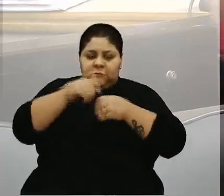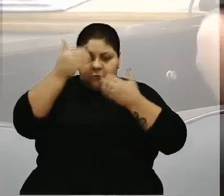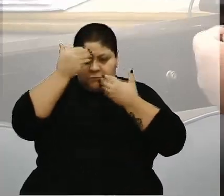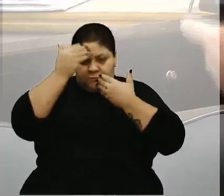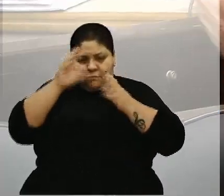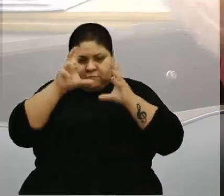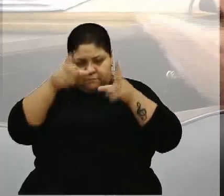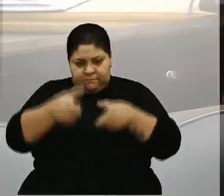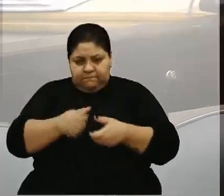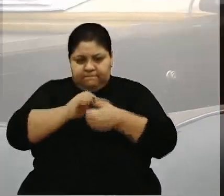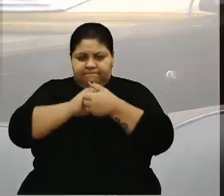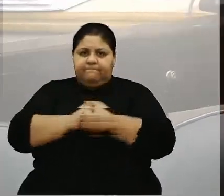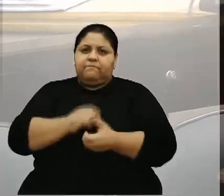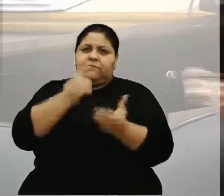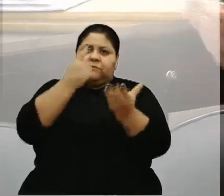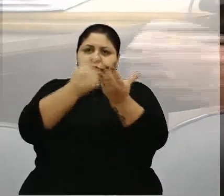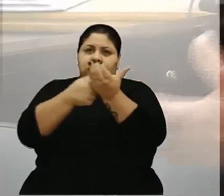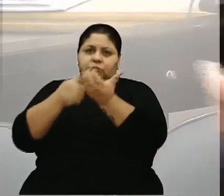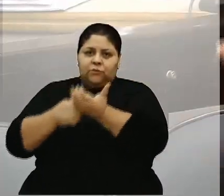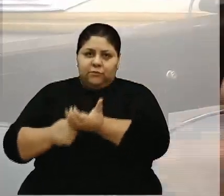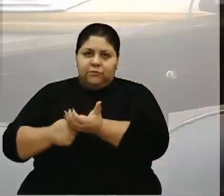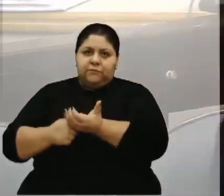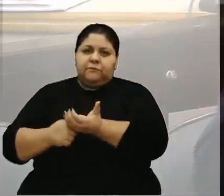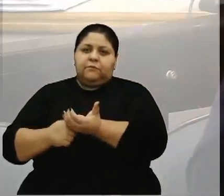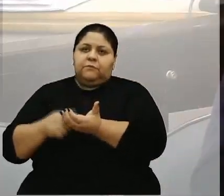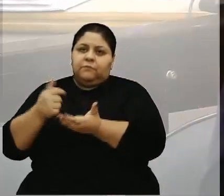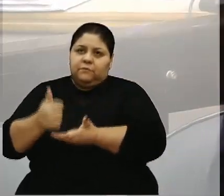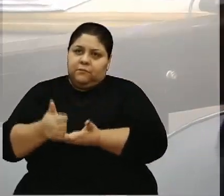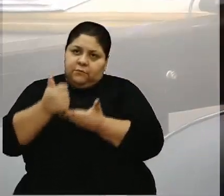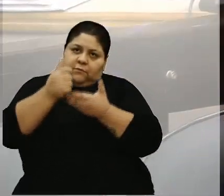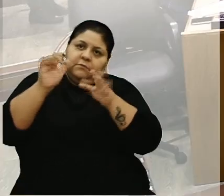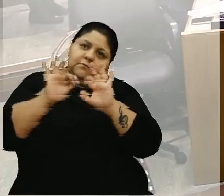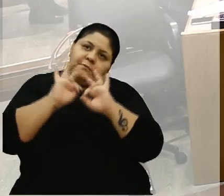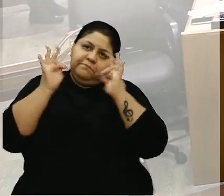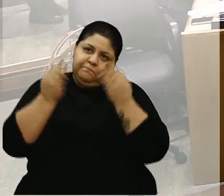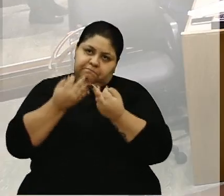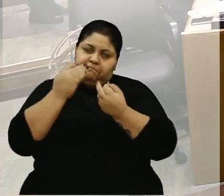comprometimento que vocês fazem em prol das nossas famílias. Obrigado, vereador.